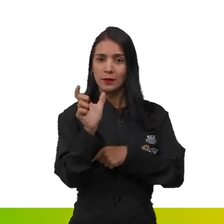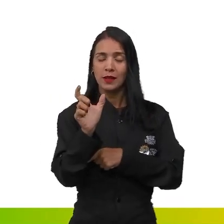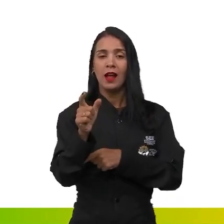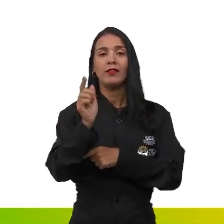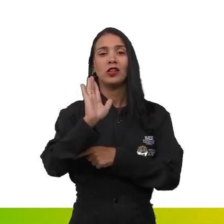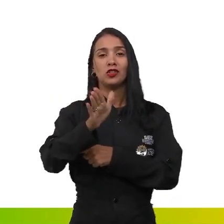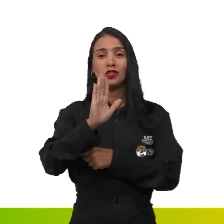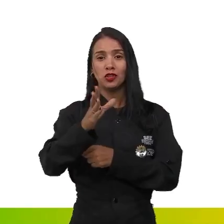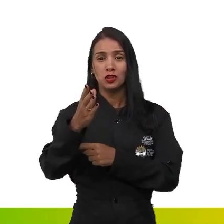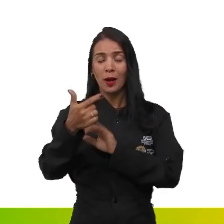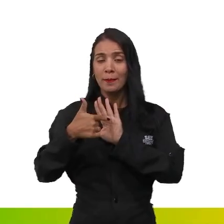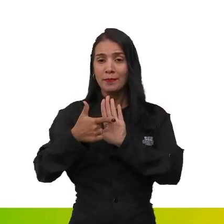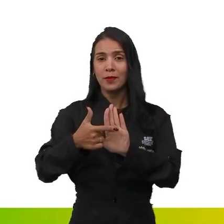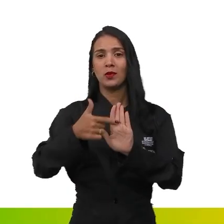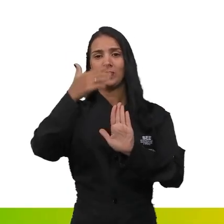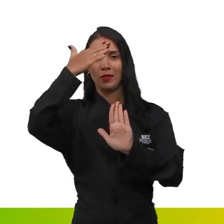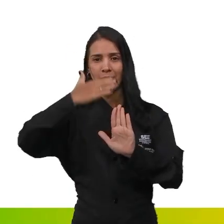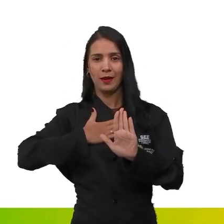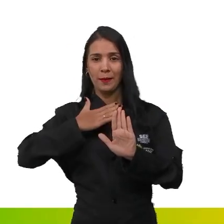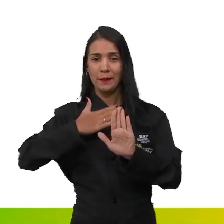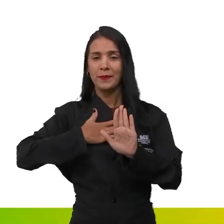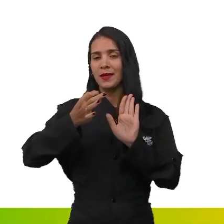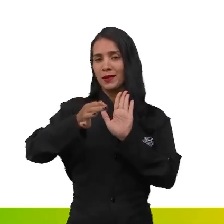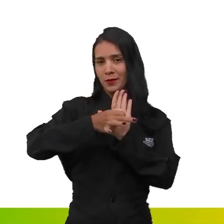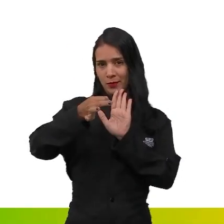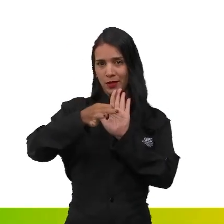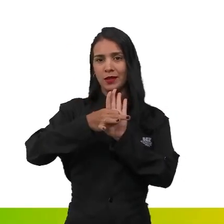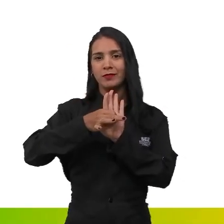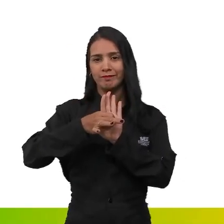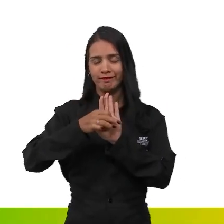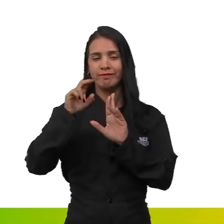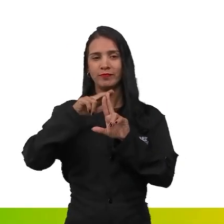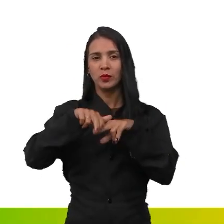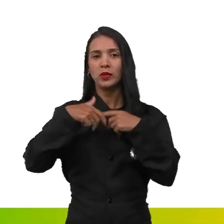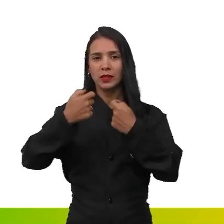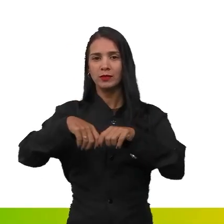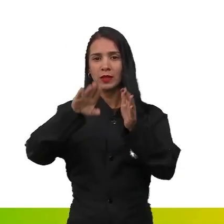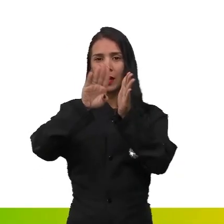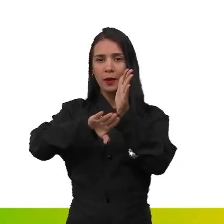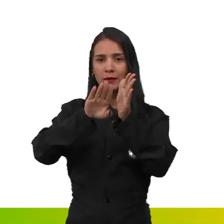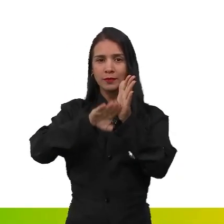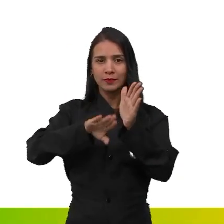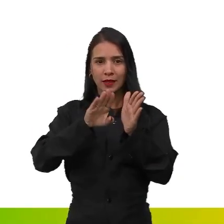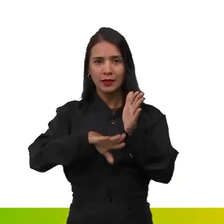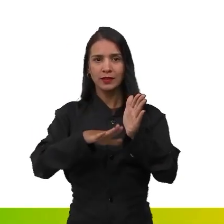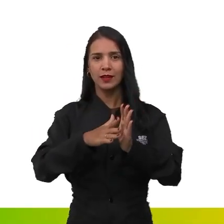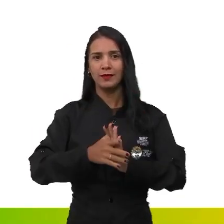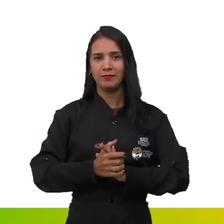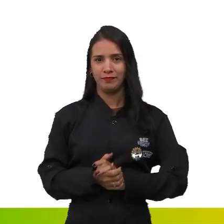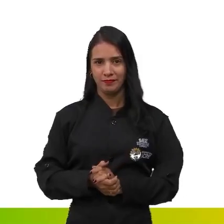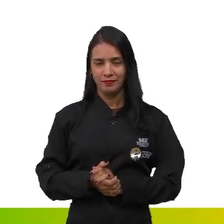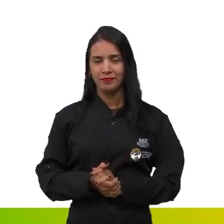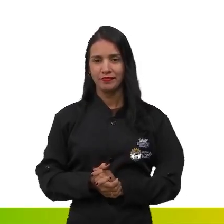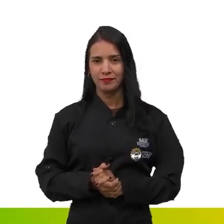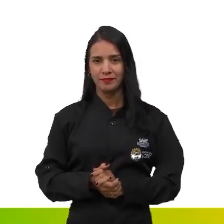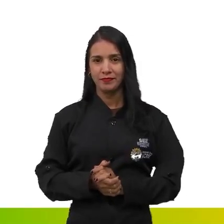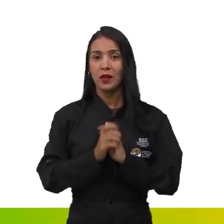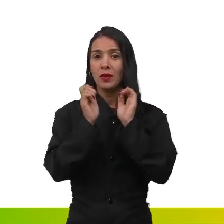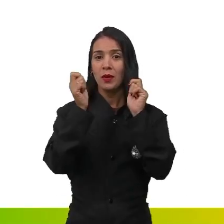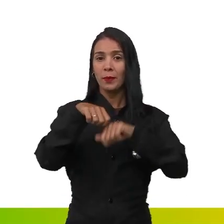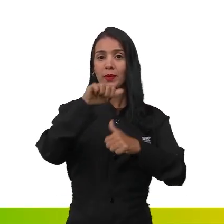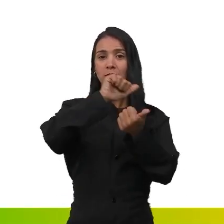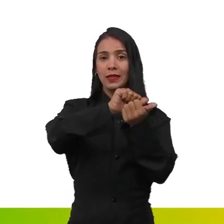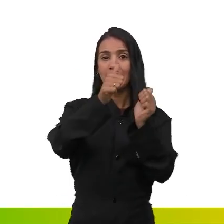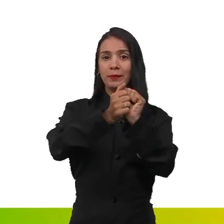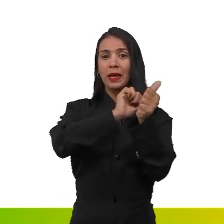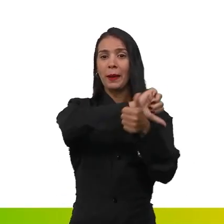meu objetivo é tornar essa afirmativa aqui impessoal. Então, observa que eu poderia começar no